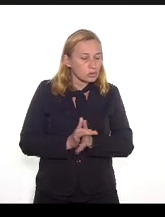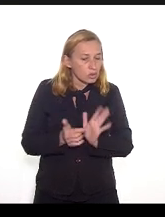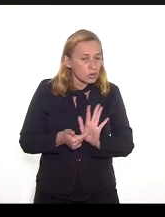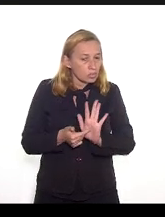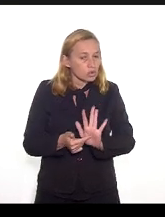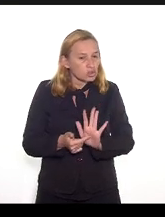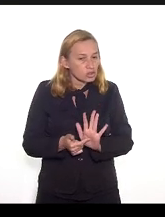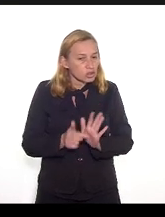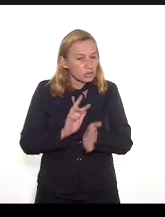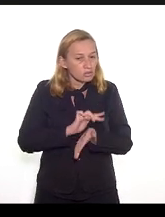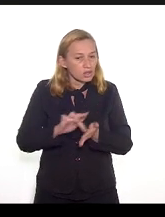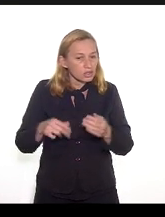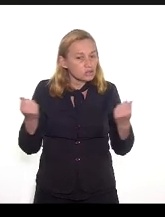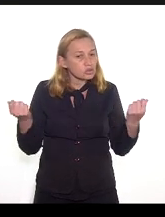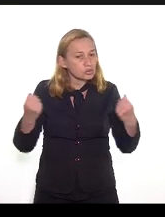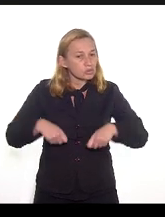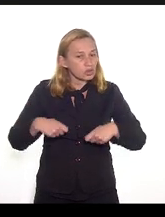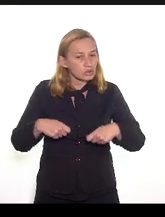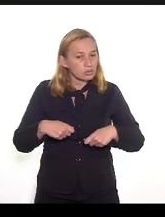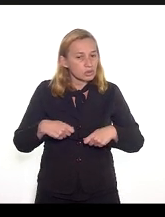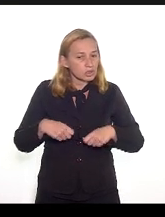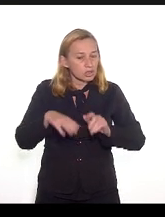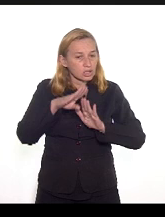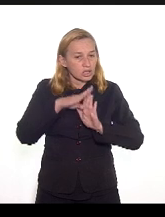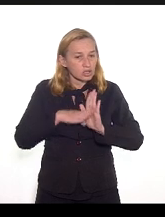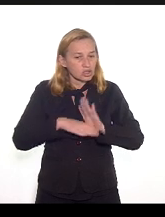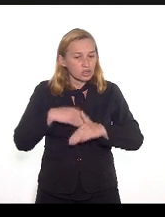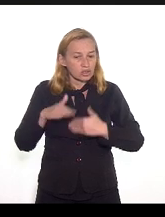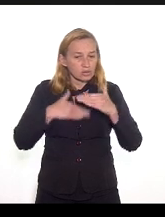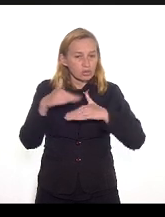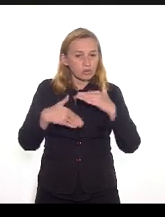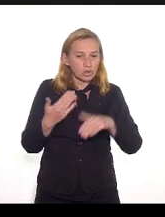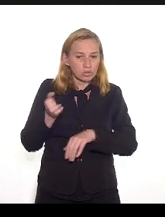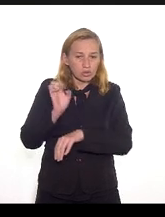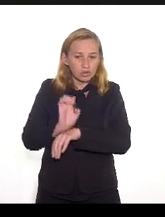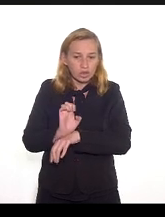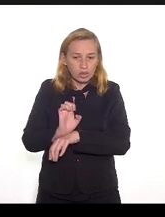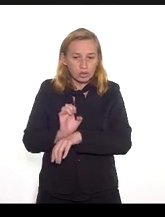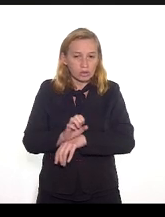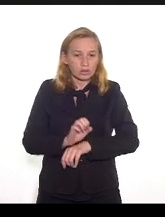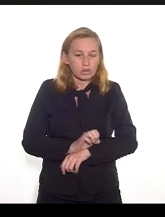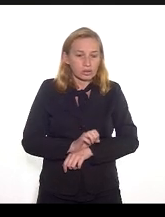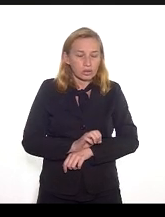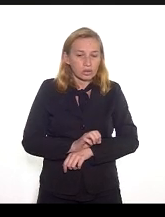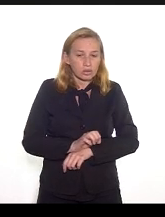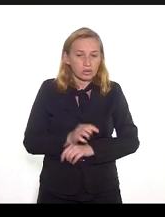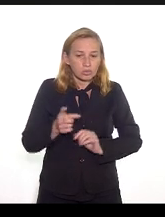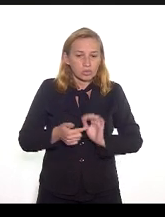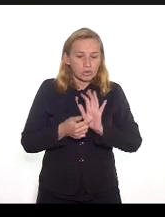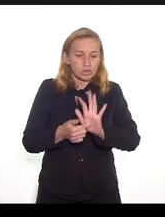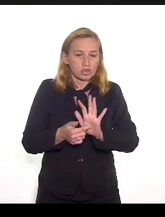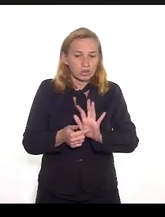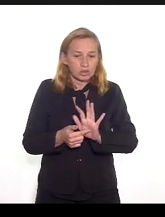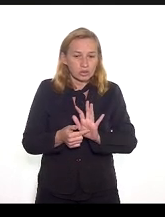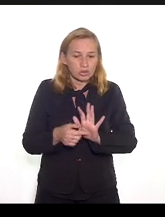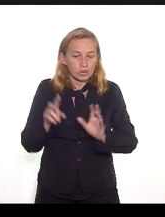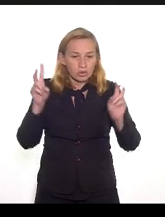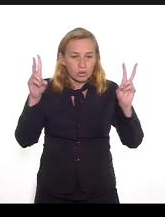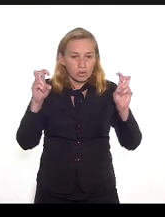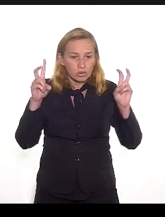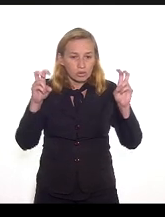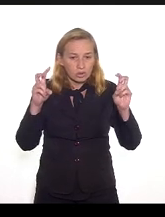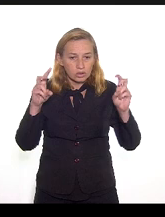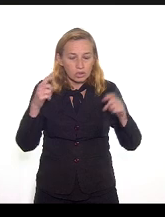mostrar uma série de possibilidades para uma agenda de desenvolvimento para o Estado, destacar a questão de que